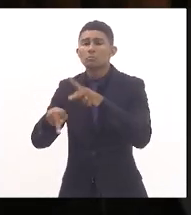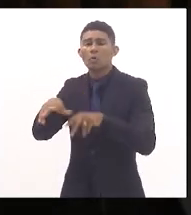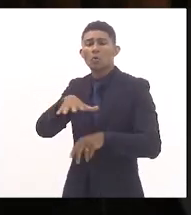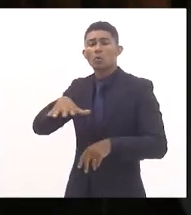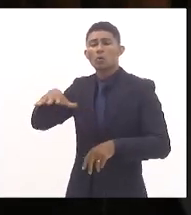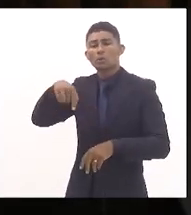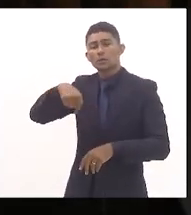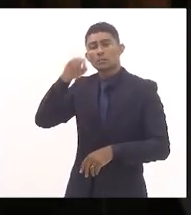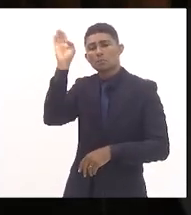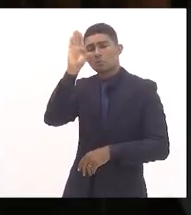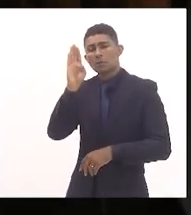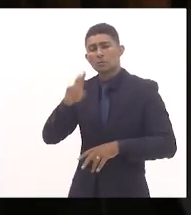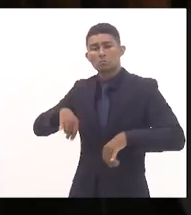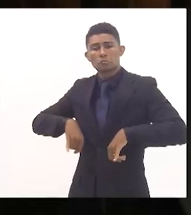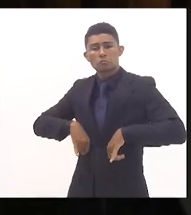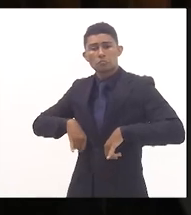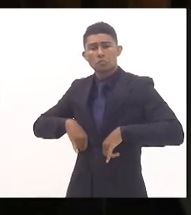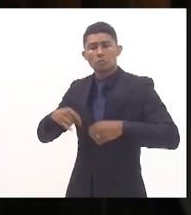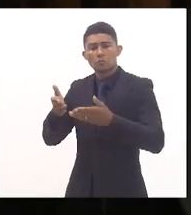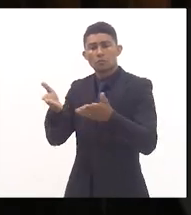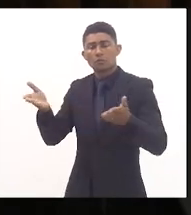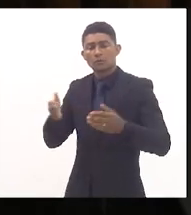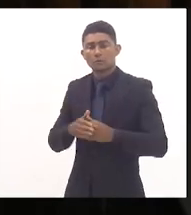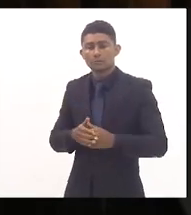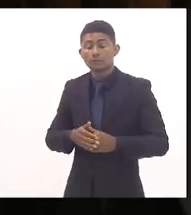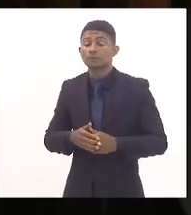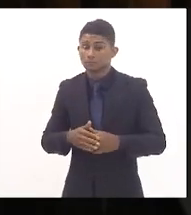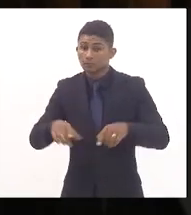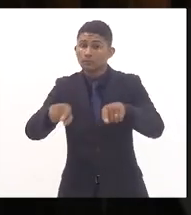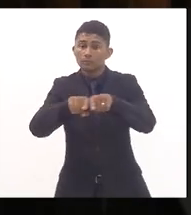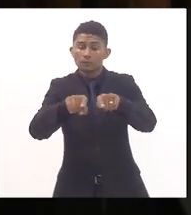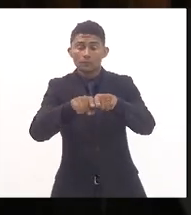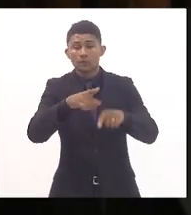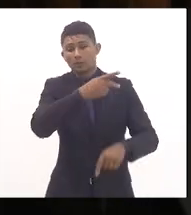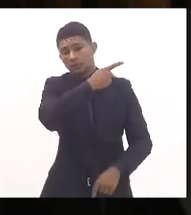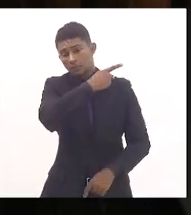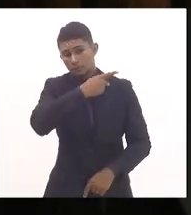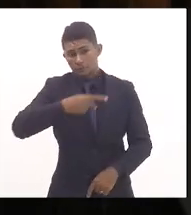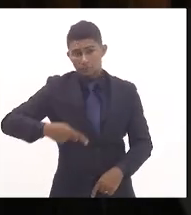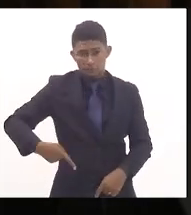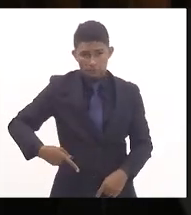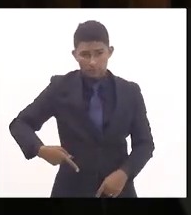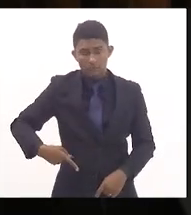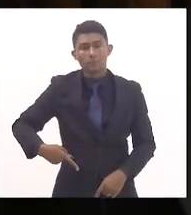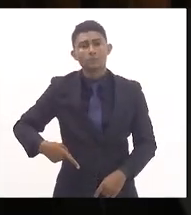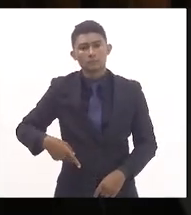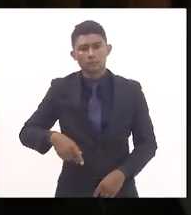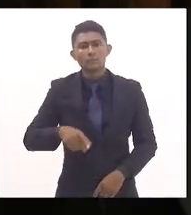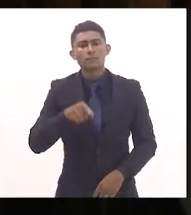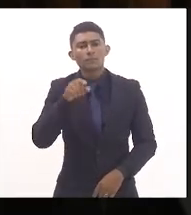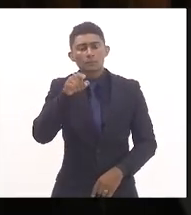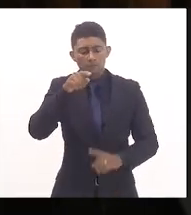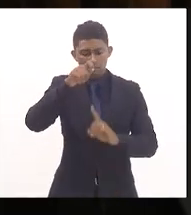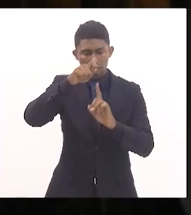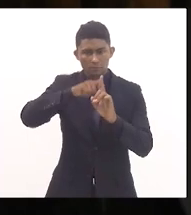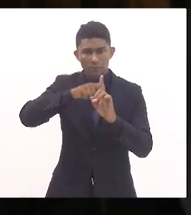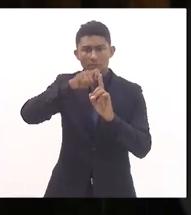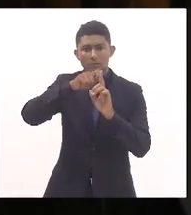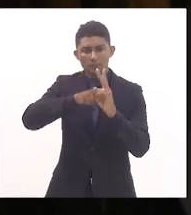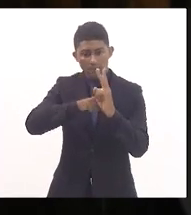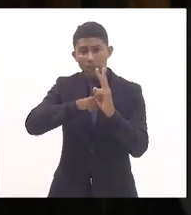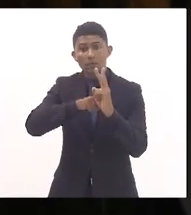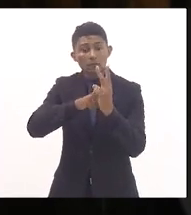brasileira o Presidente da República já mudou em dois meses